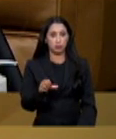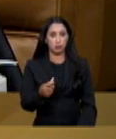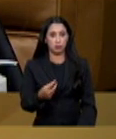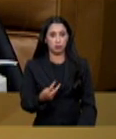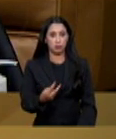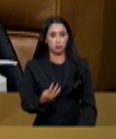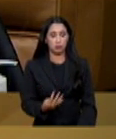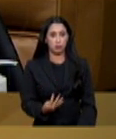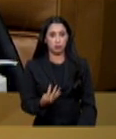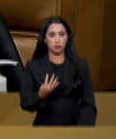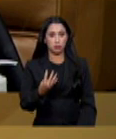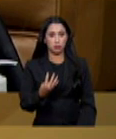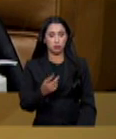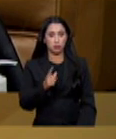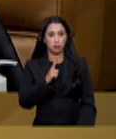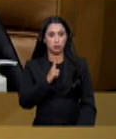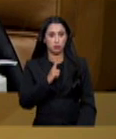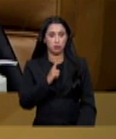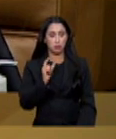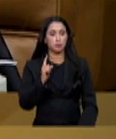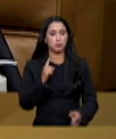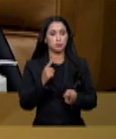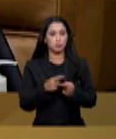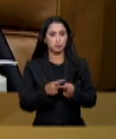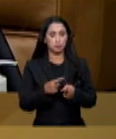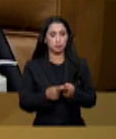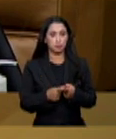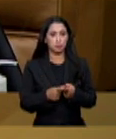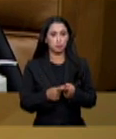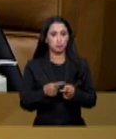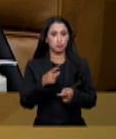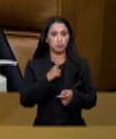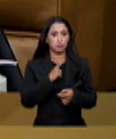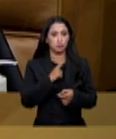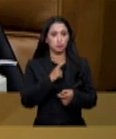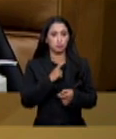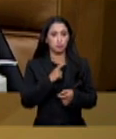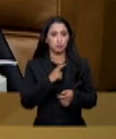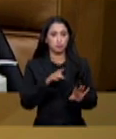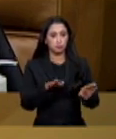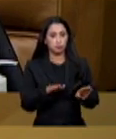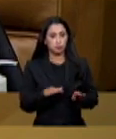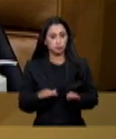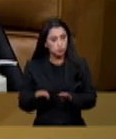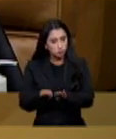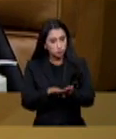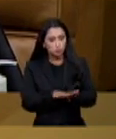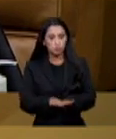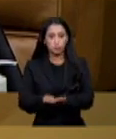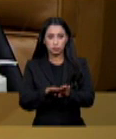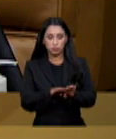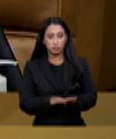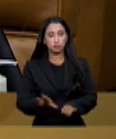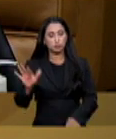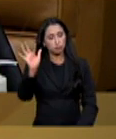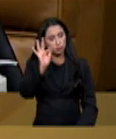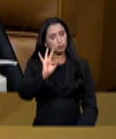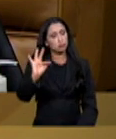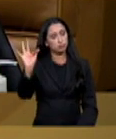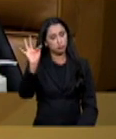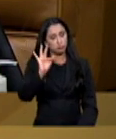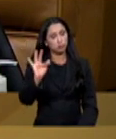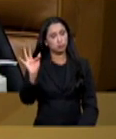4924 deduziu. Isso porque, efetivamente, estamos em comunhão com a percepção do federalismo